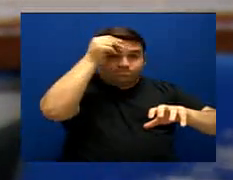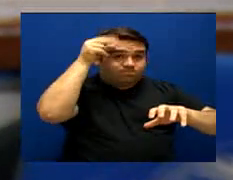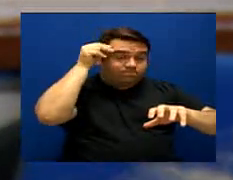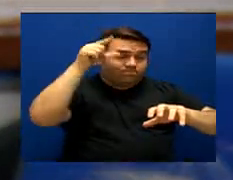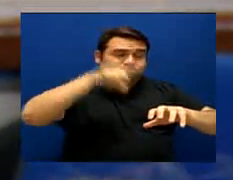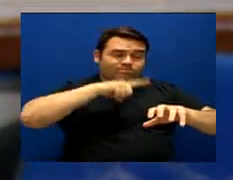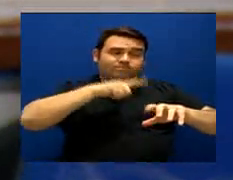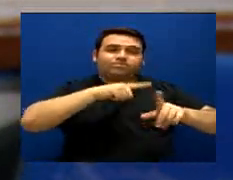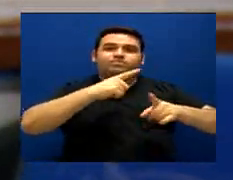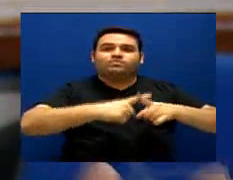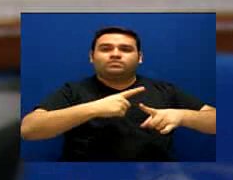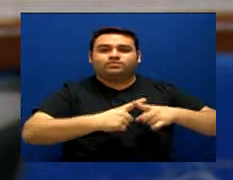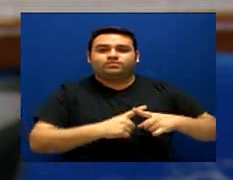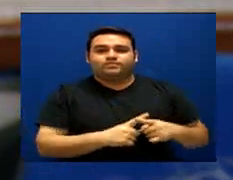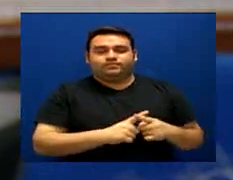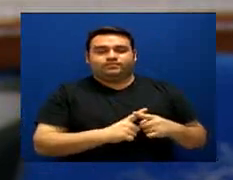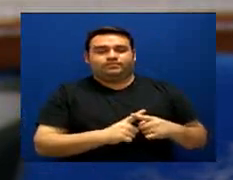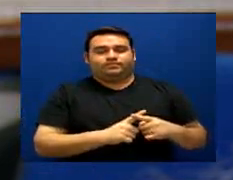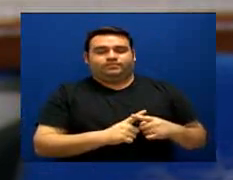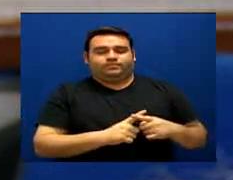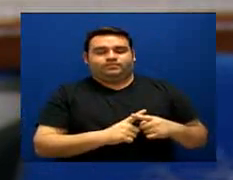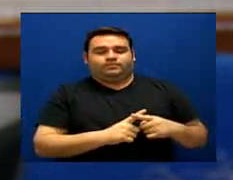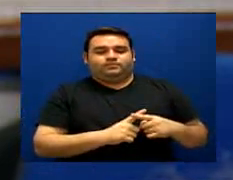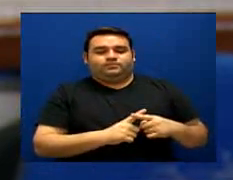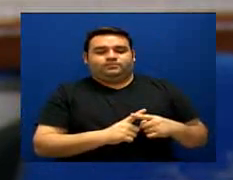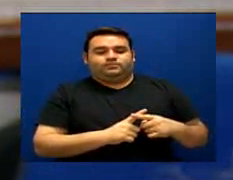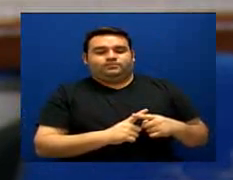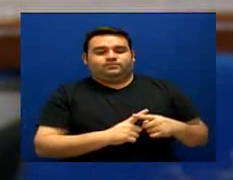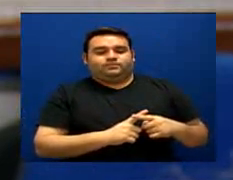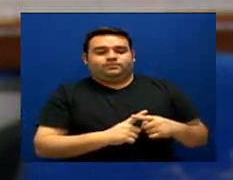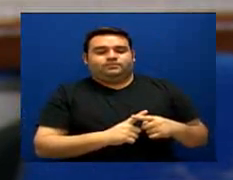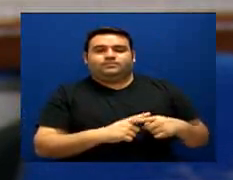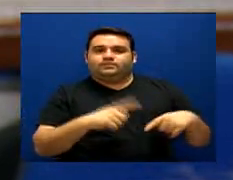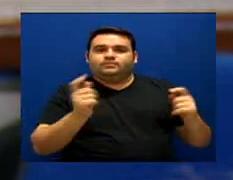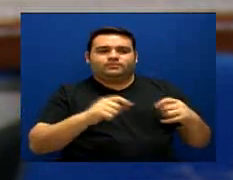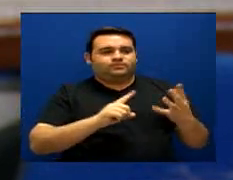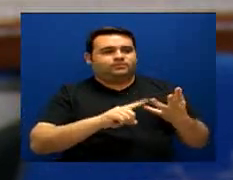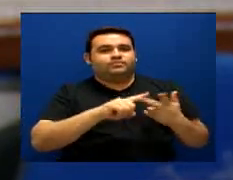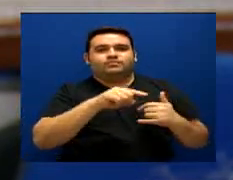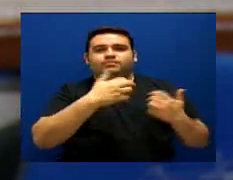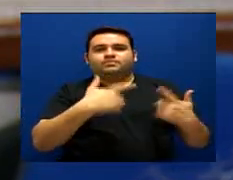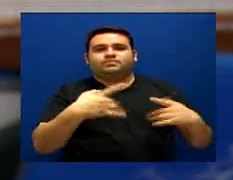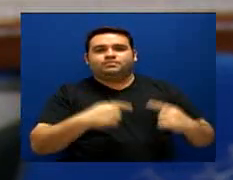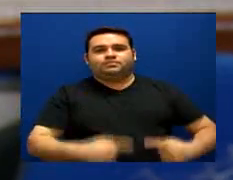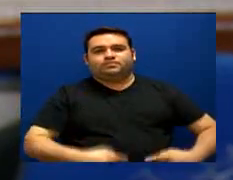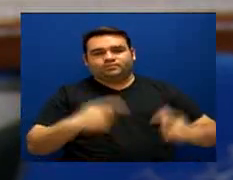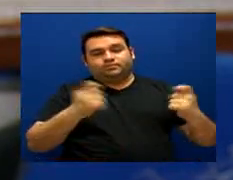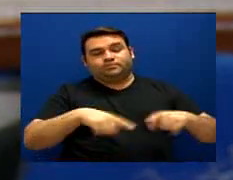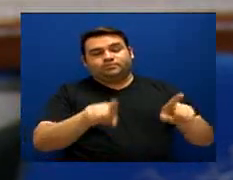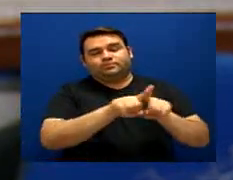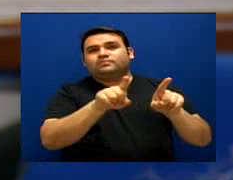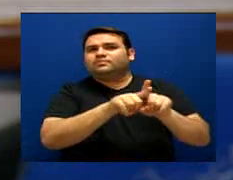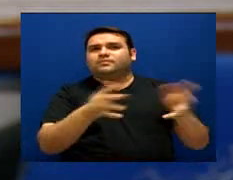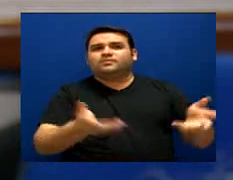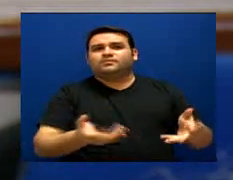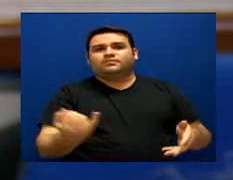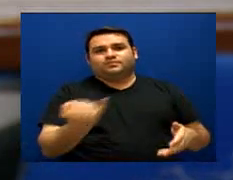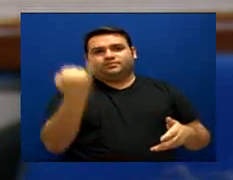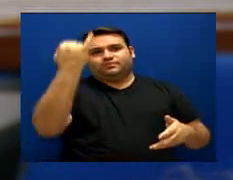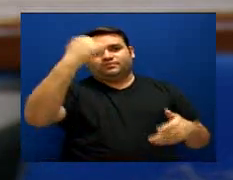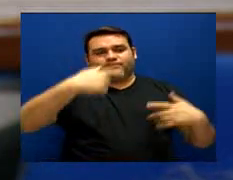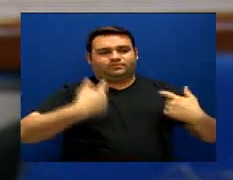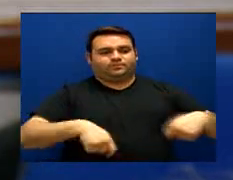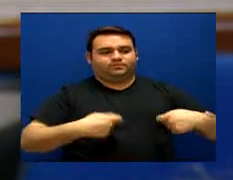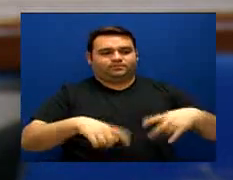executivo para fazer valer essas questões. E, nesse sentido, é muito importante, então,